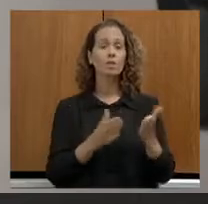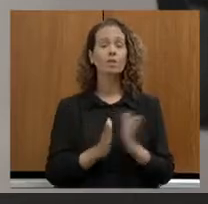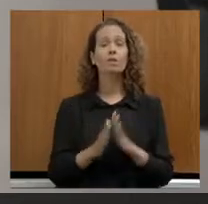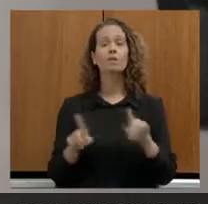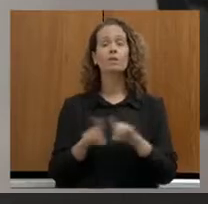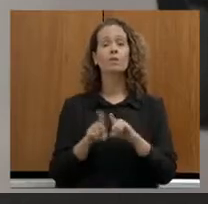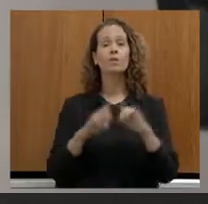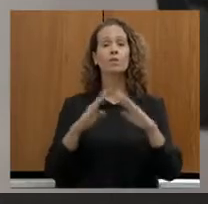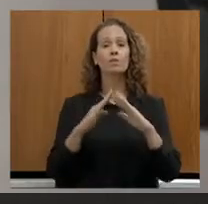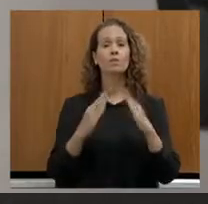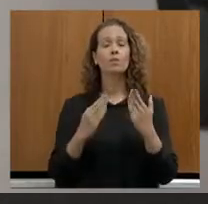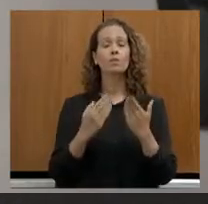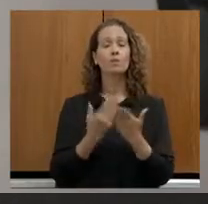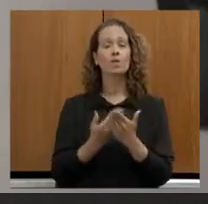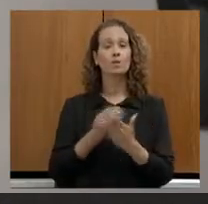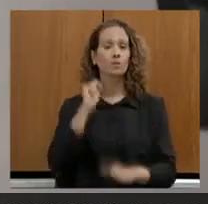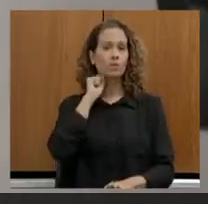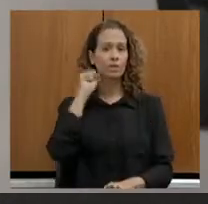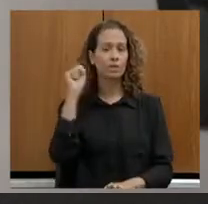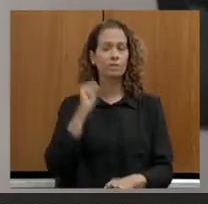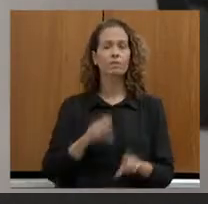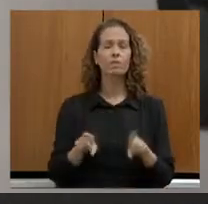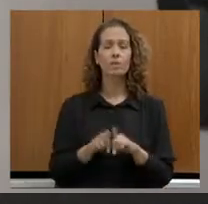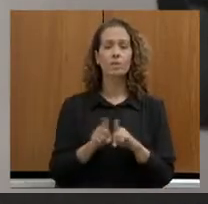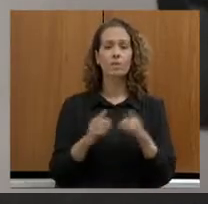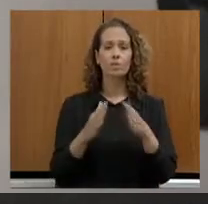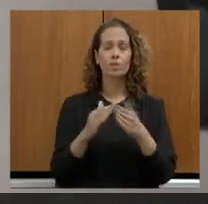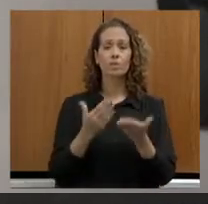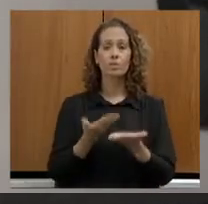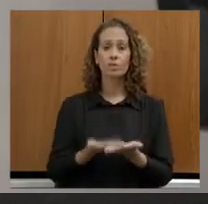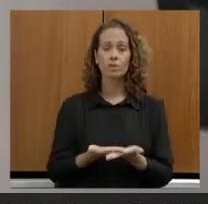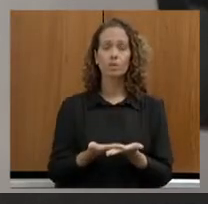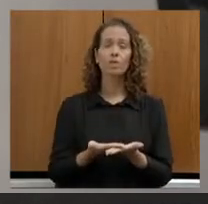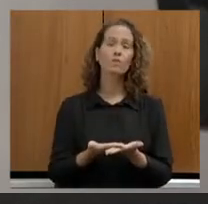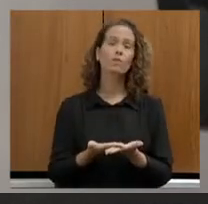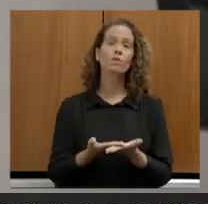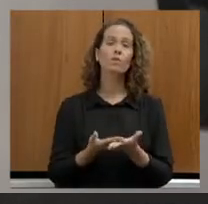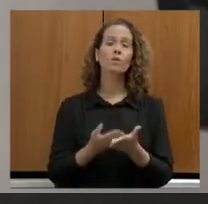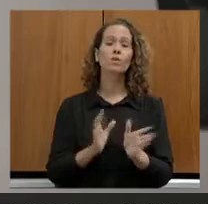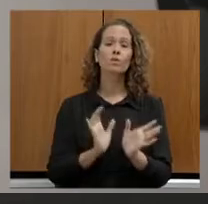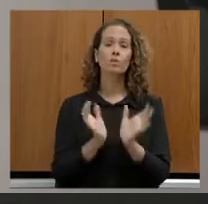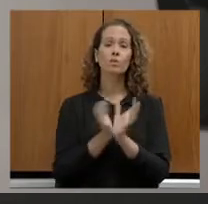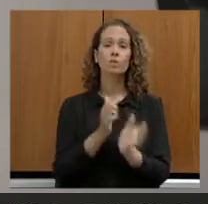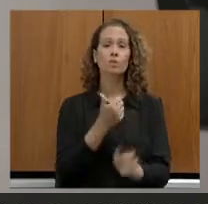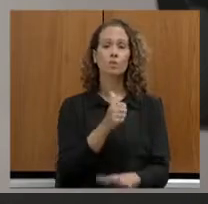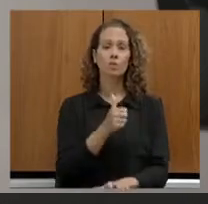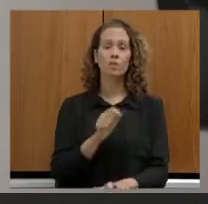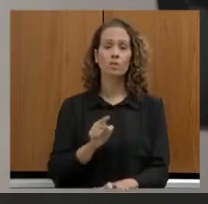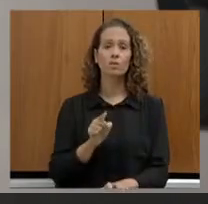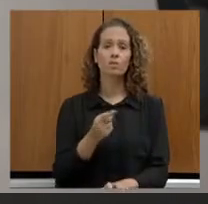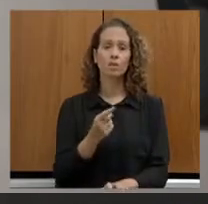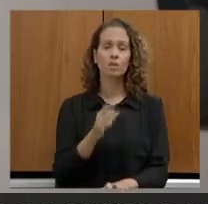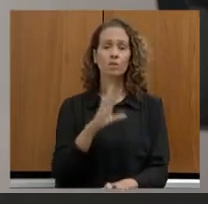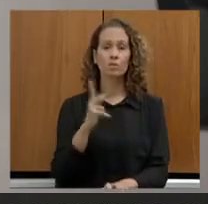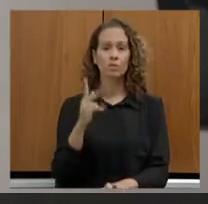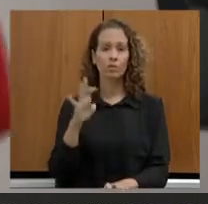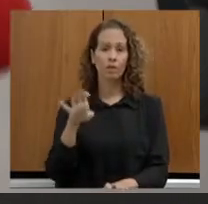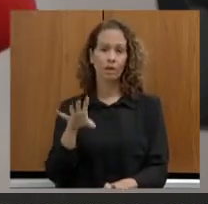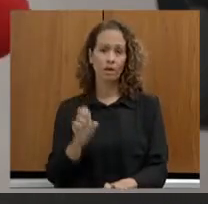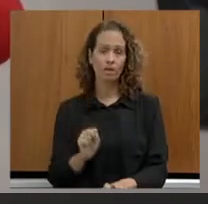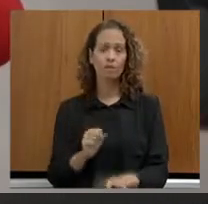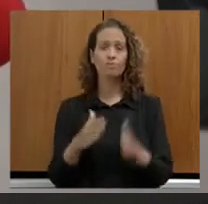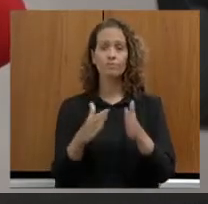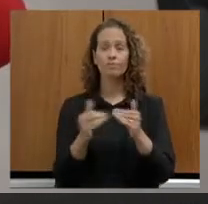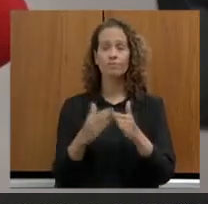Tiradentes pedido também de requerimento de comissão de número 11.000 de autoria do deputado Charles Santos